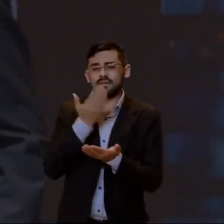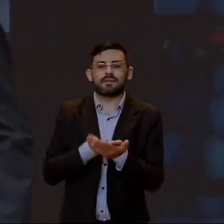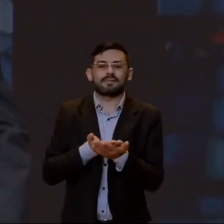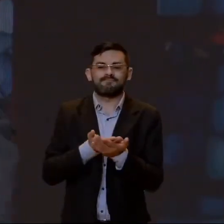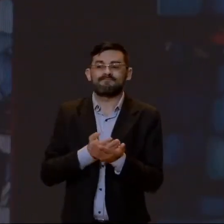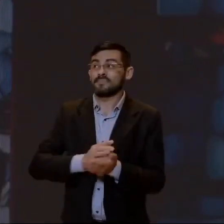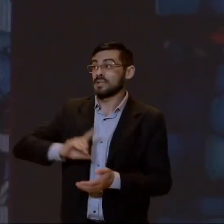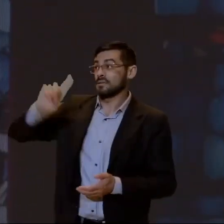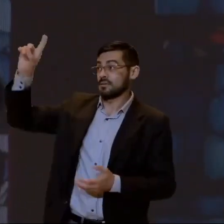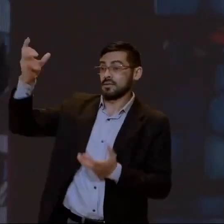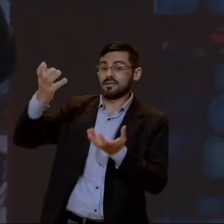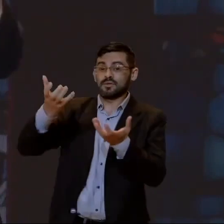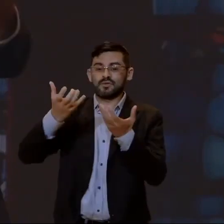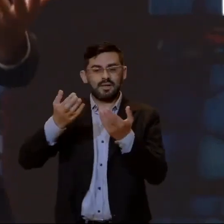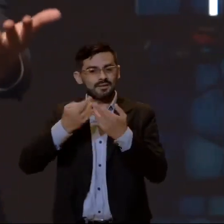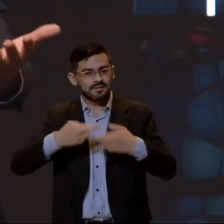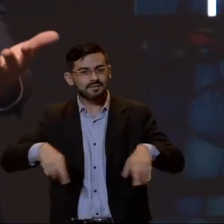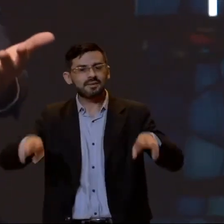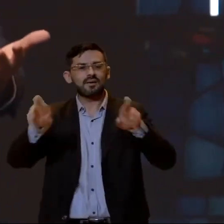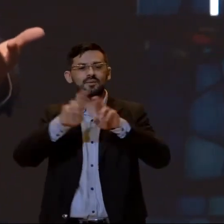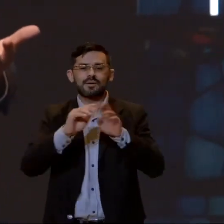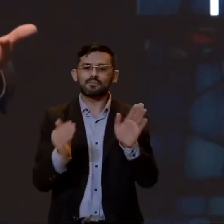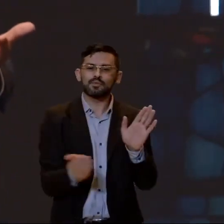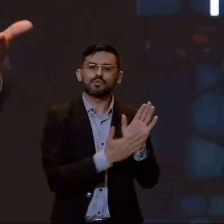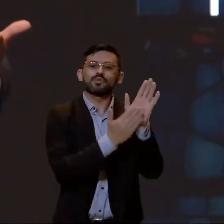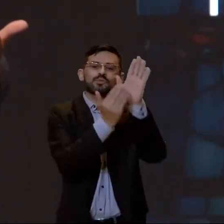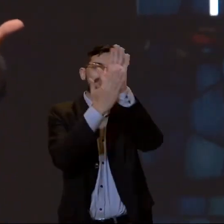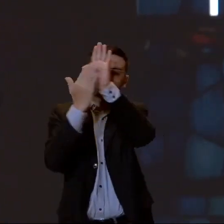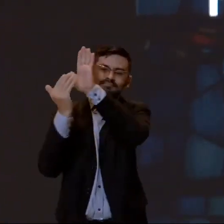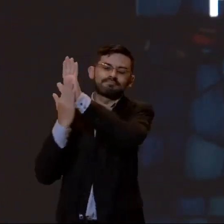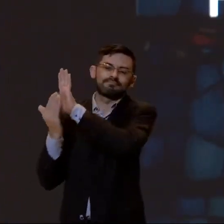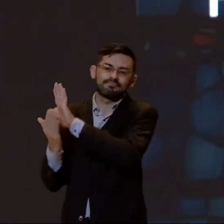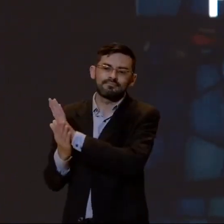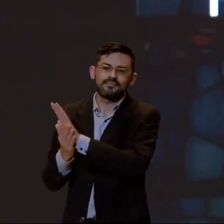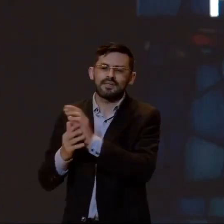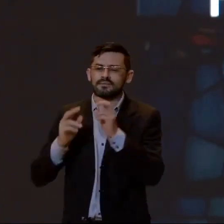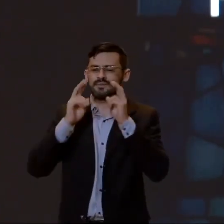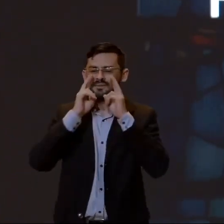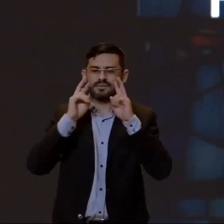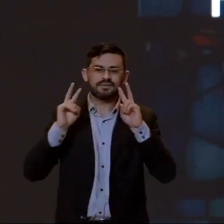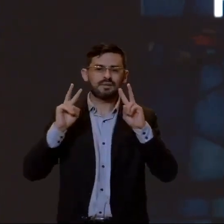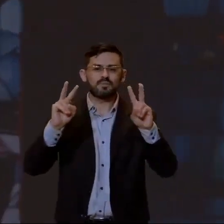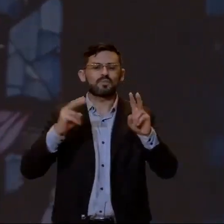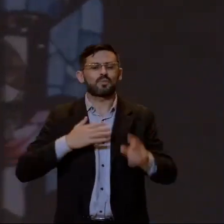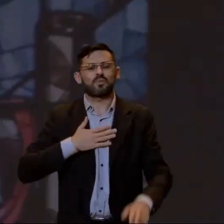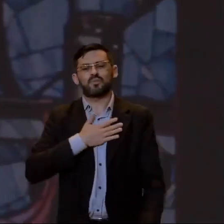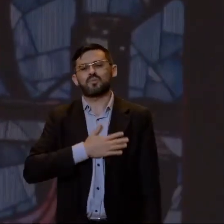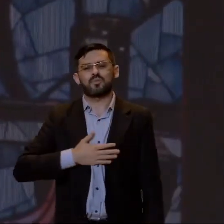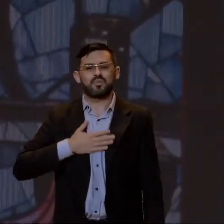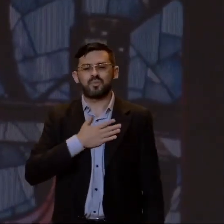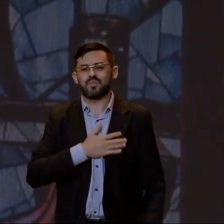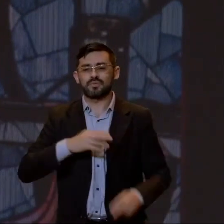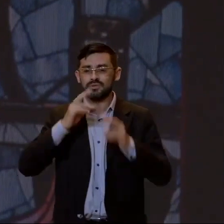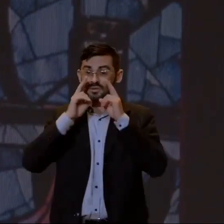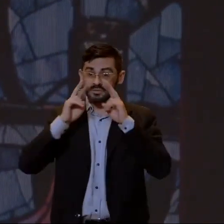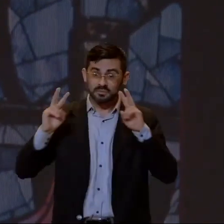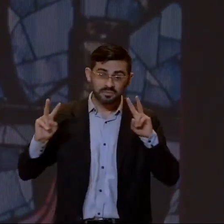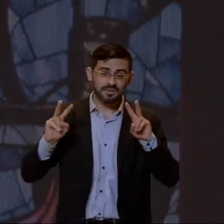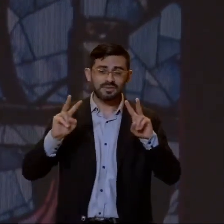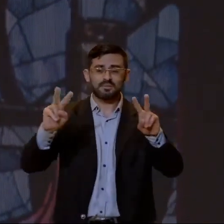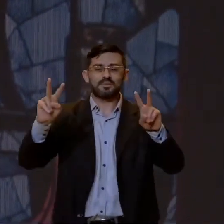Deus quer restaurar o louvor, o testemunho, o prazer de